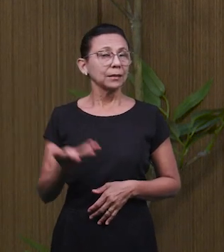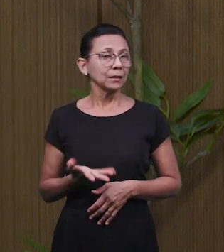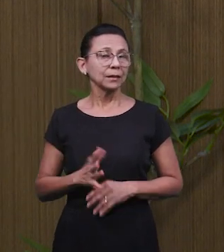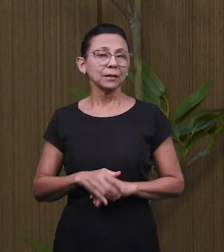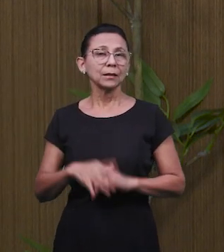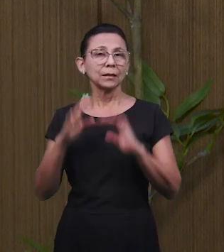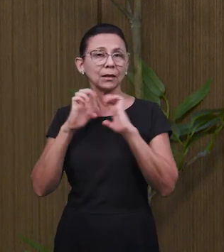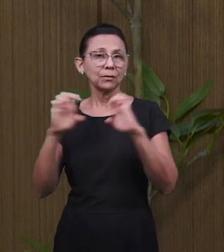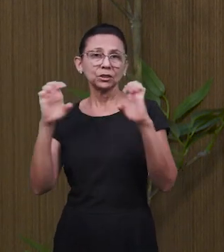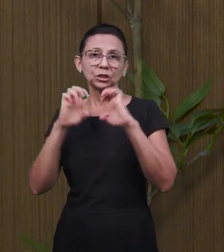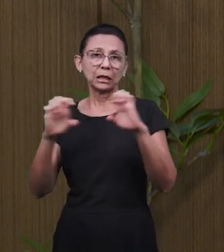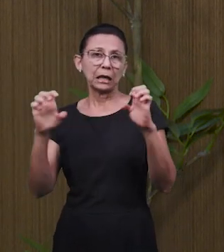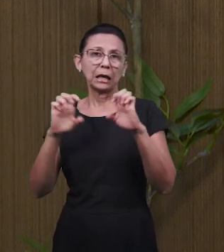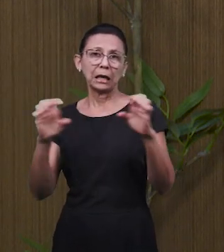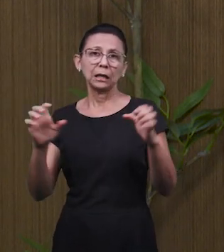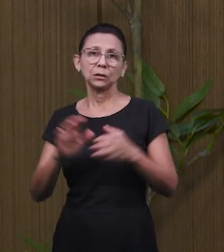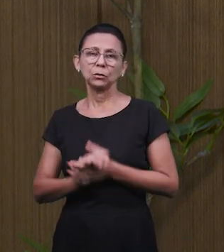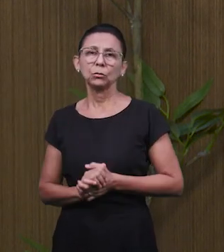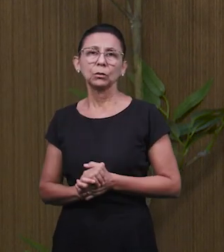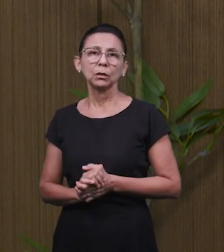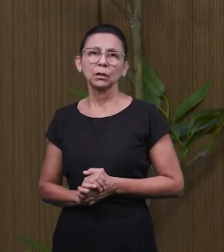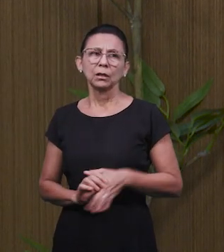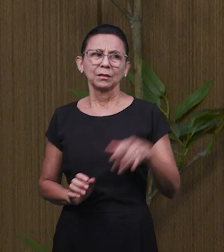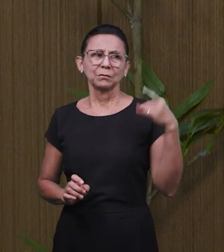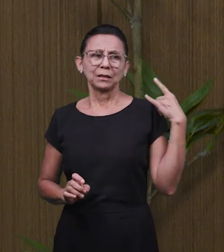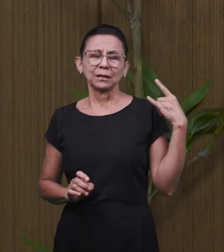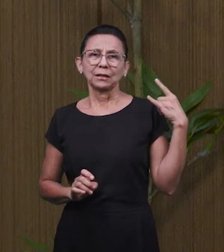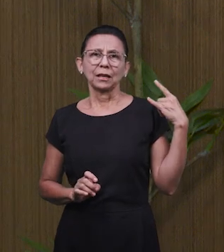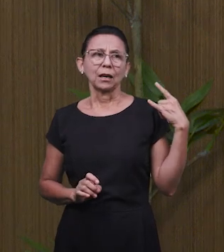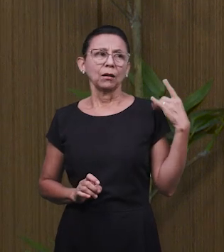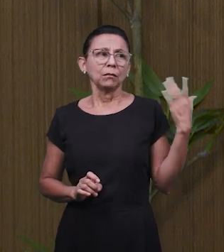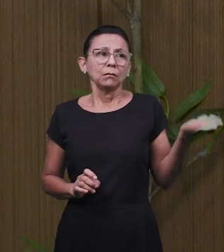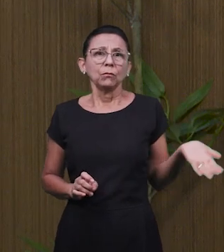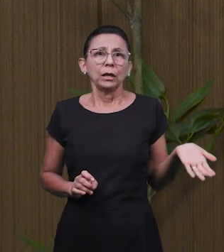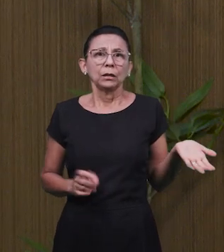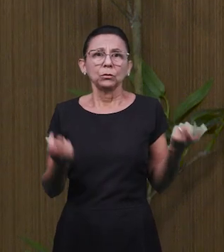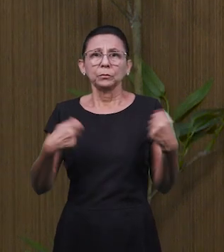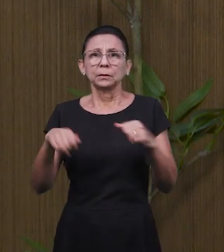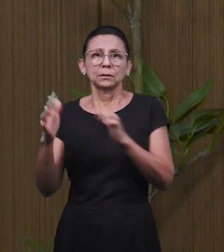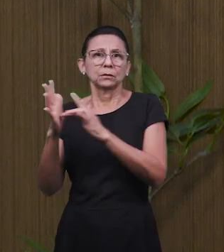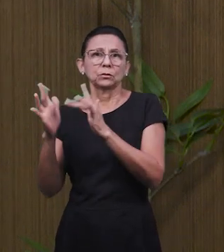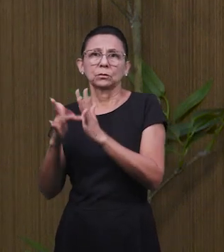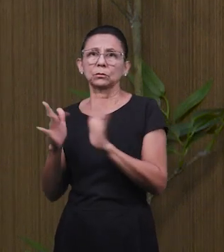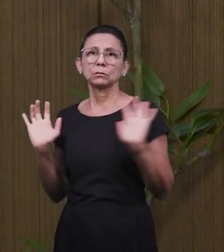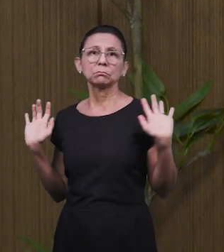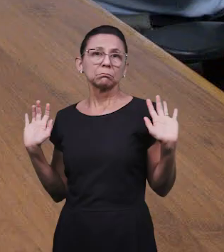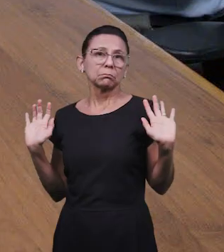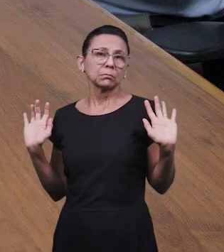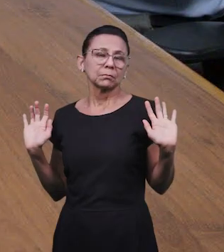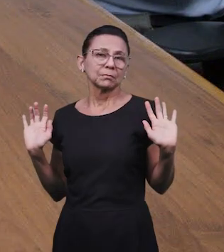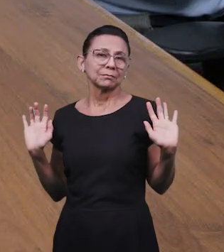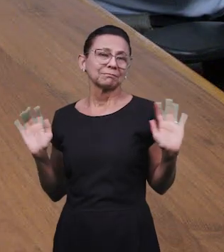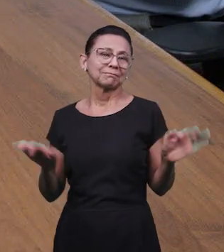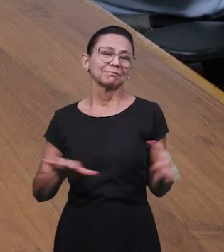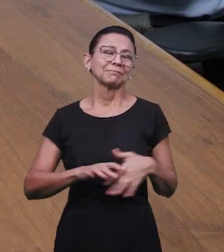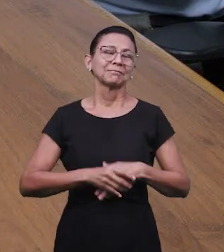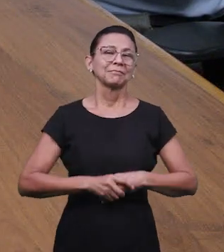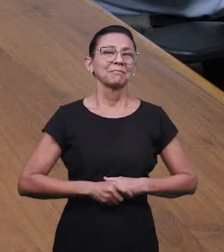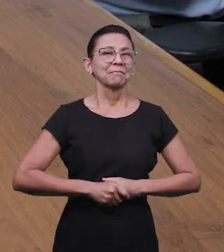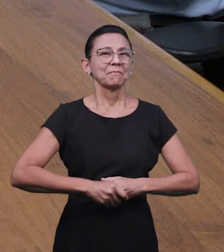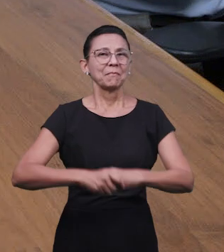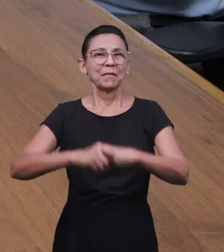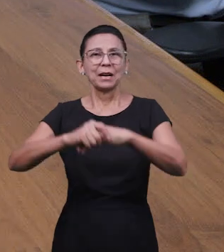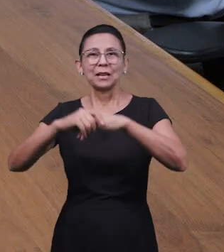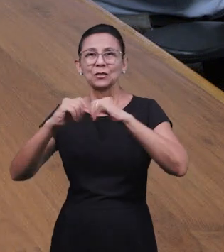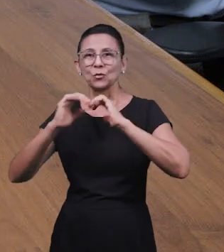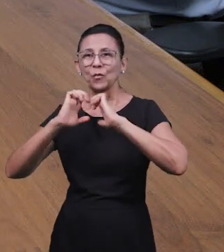é evangelho. Evangelho, esse evangelho de material, de distribuir o material, você faz ele sem Jesus. Agora, o